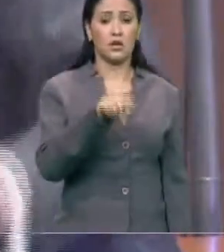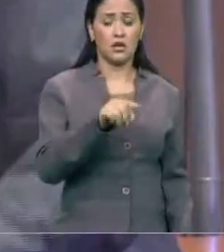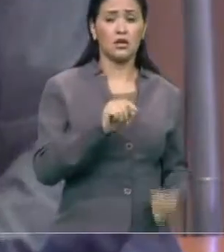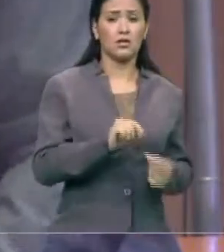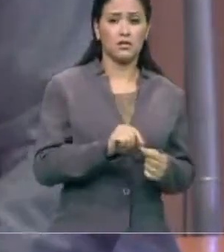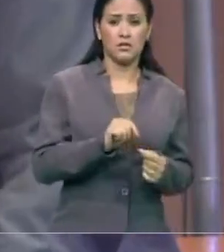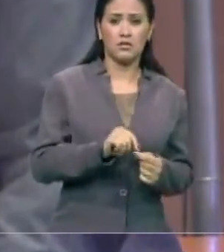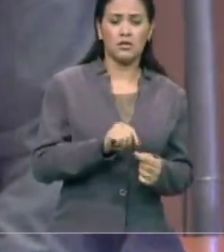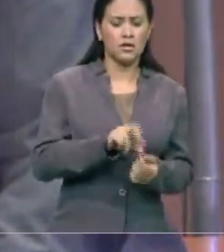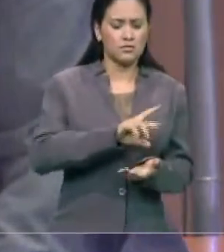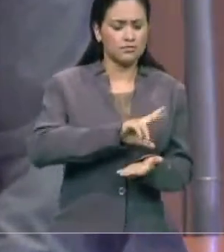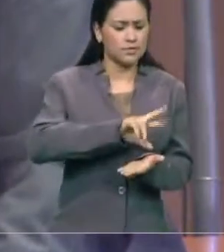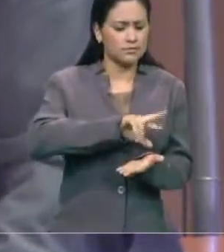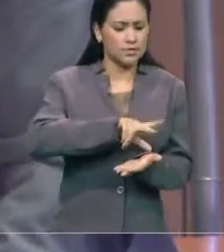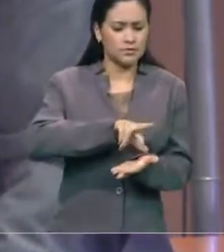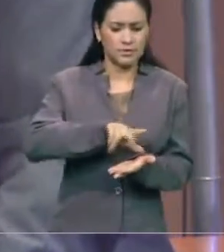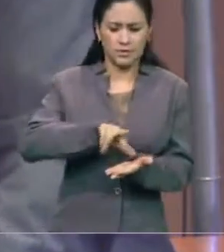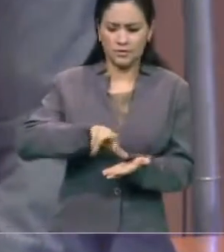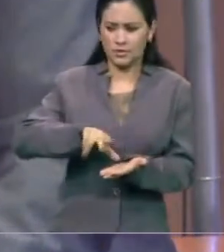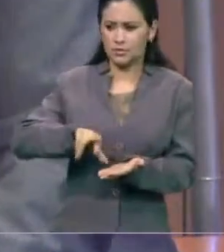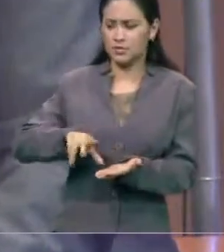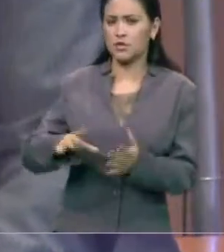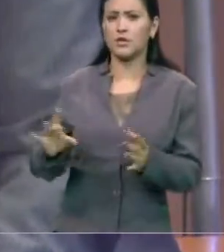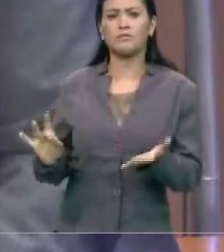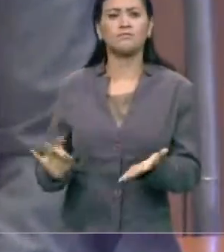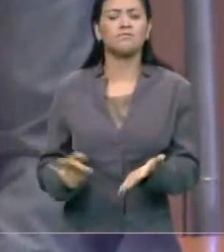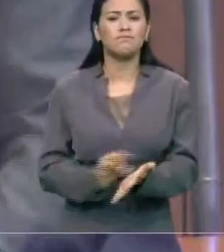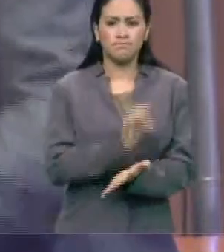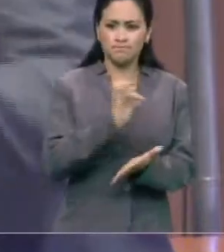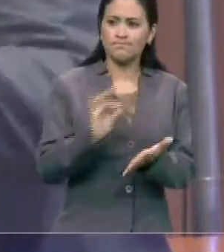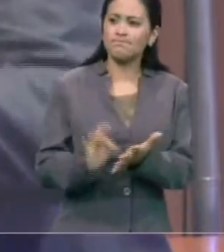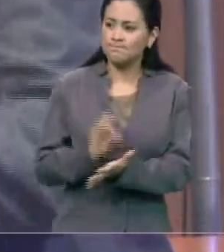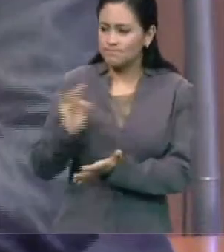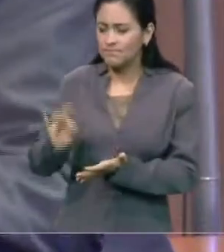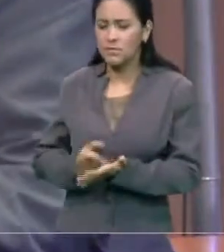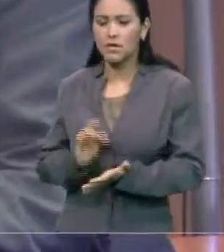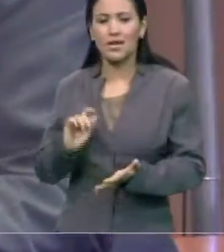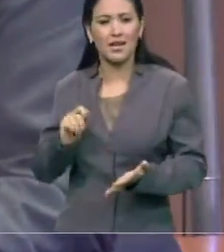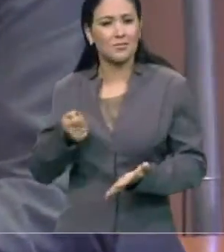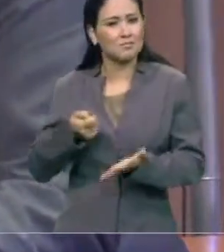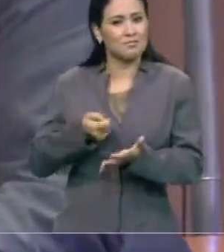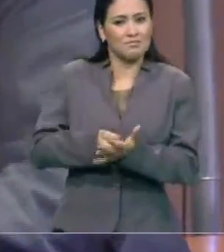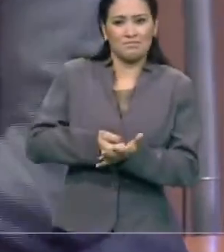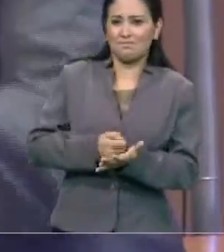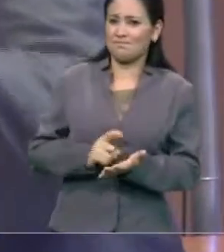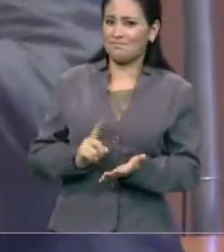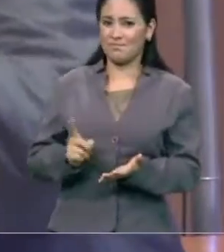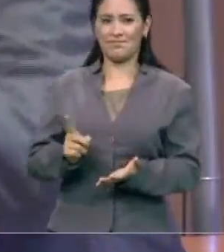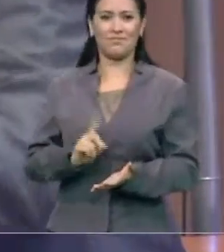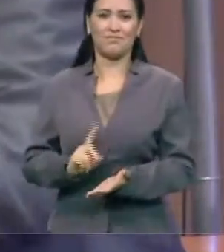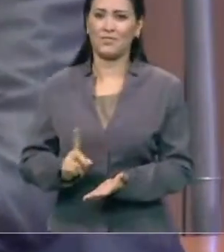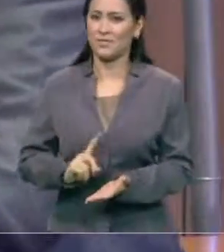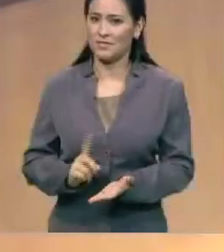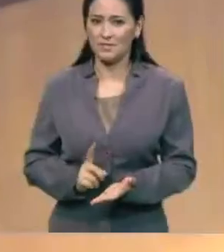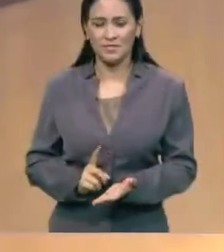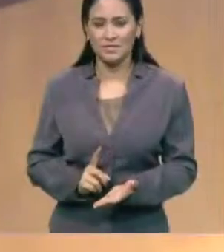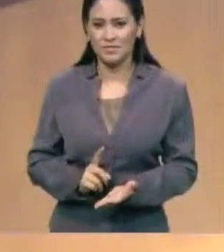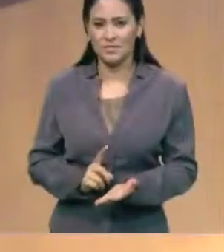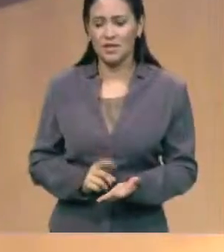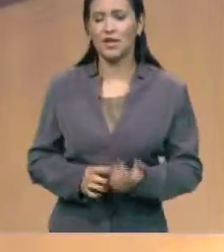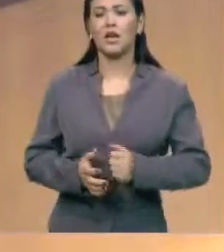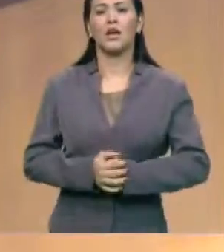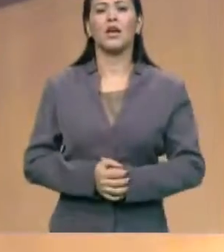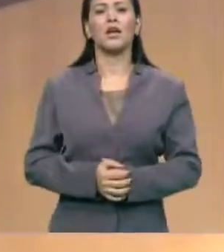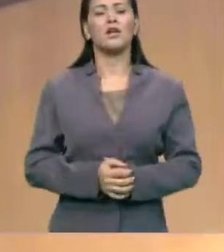dezenas, deputada, de convênios, não pagou na sua gestão, não deixou em restos a